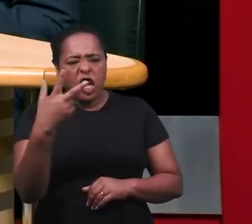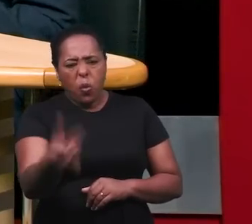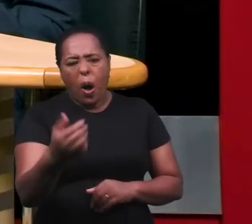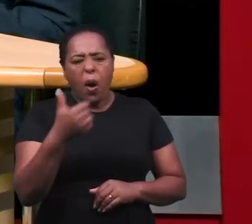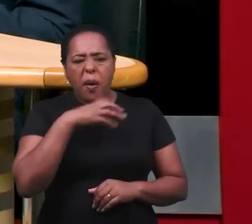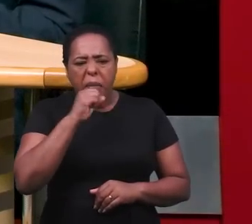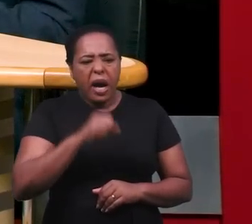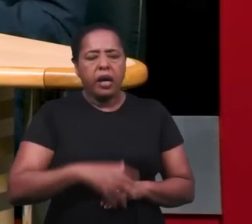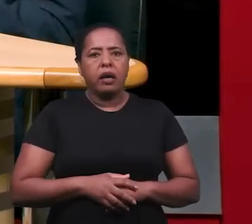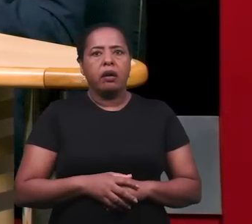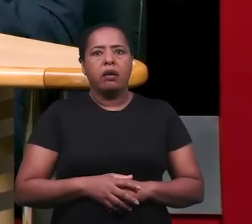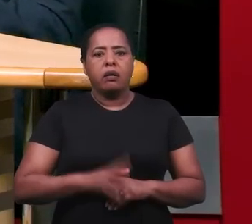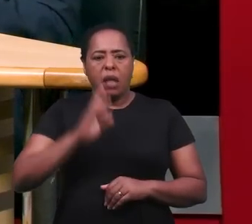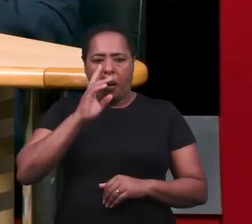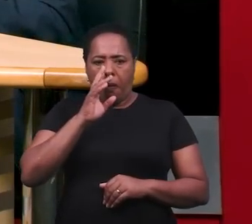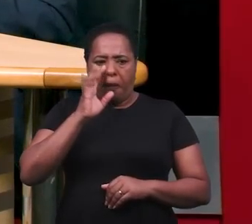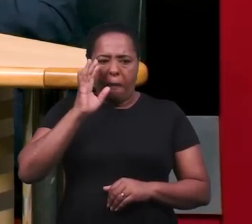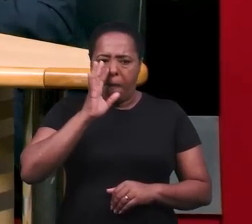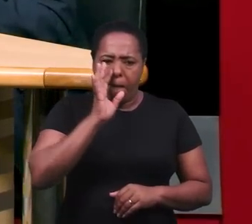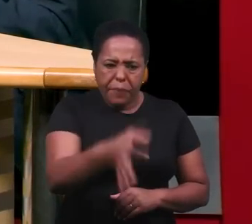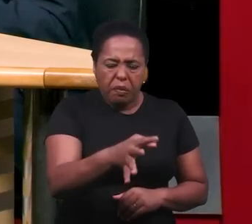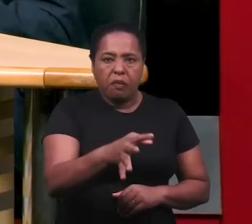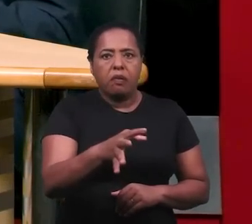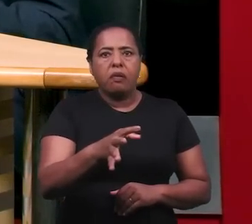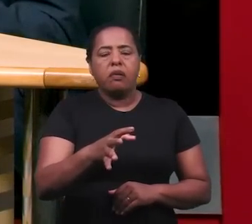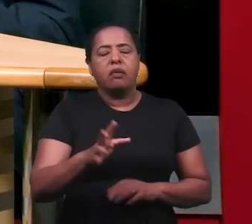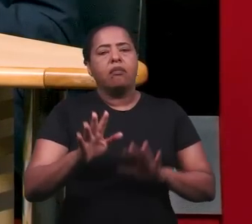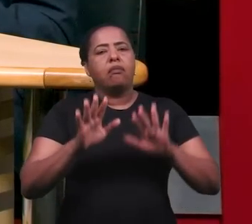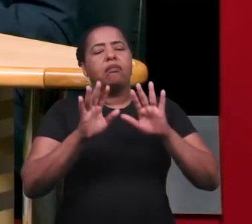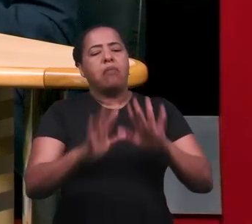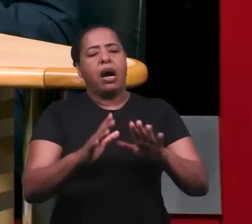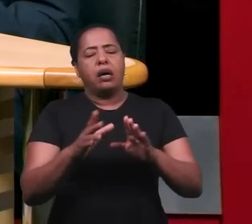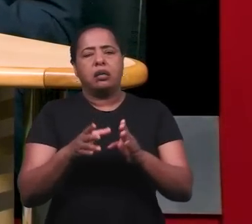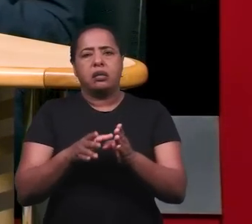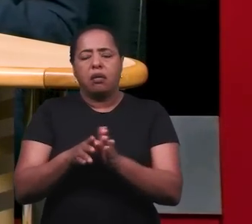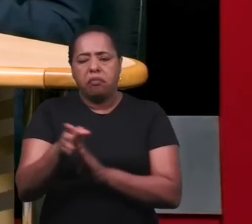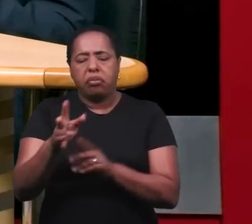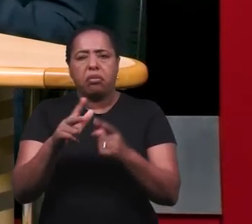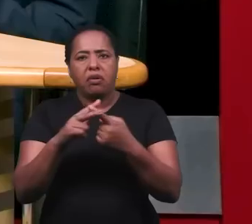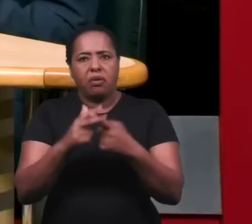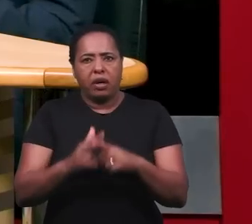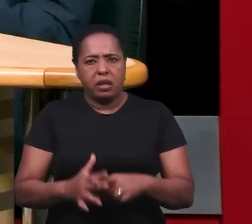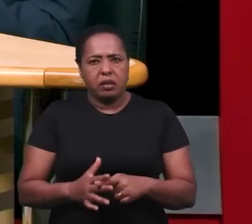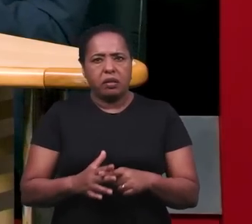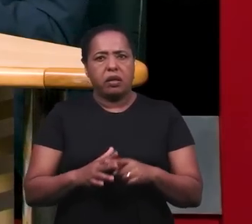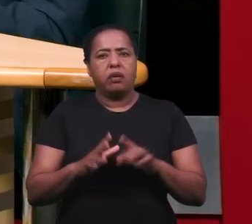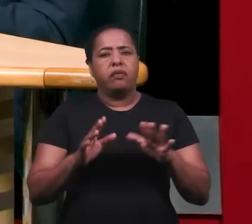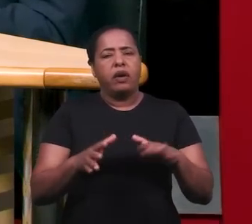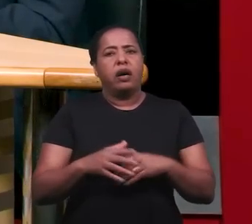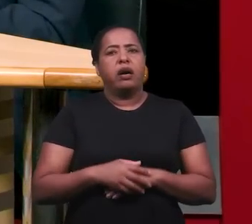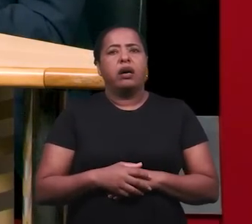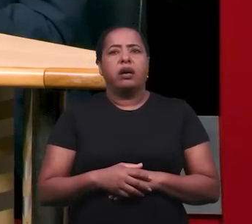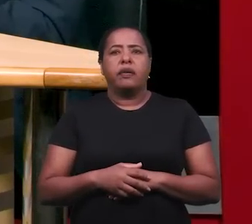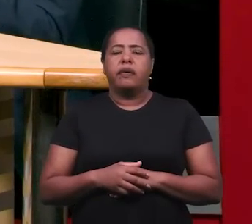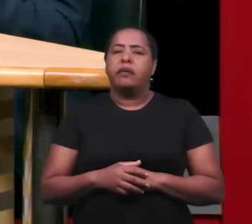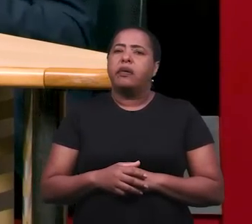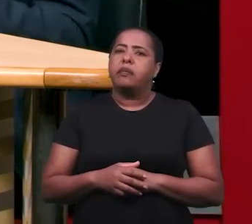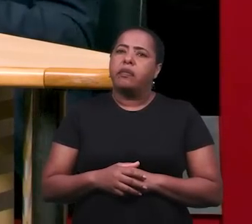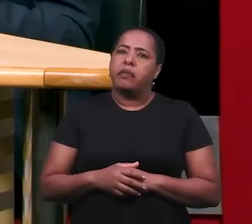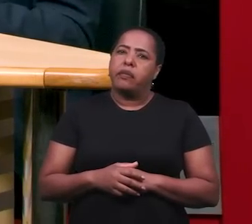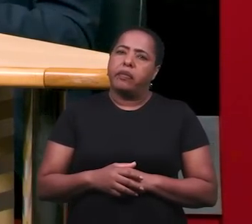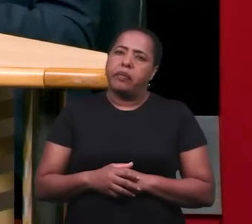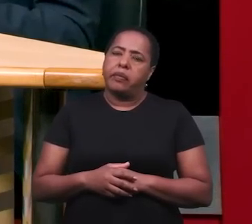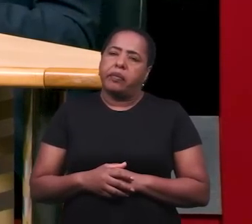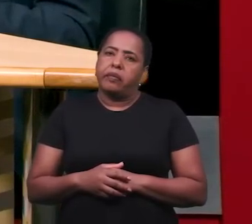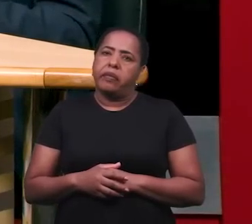é. Você está apedrejando essa criança. Né? Quando você faz, então, certas correções, né, Rosa, na frente de todo